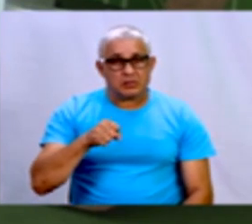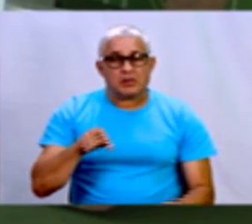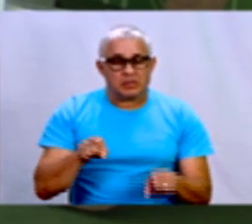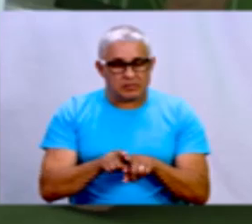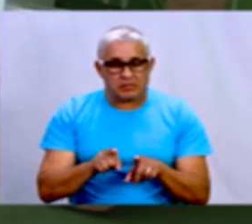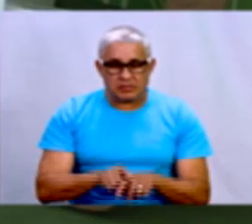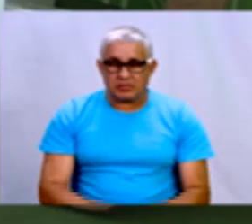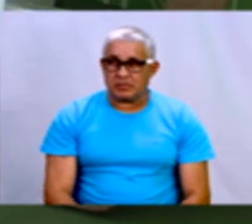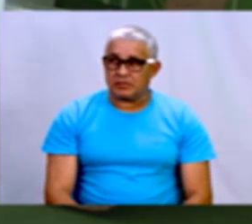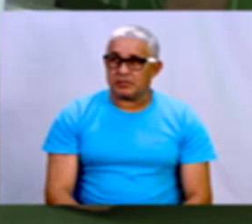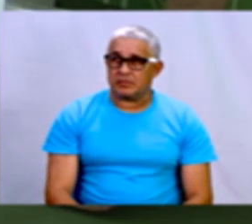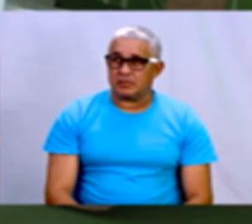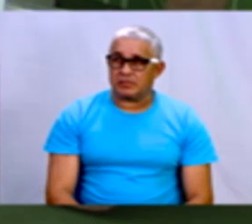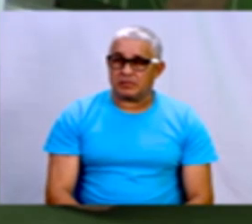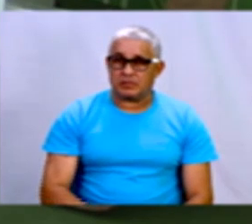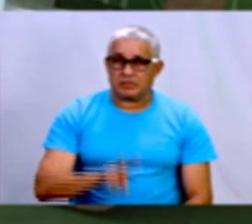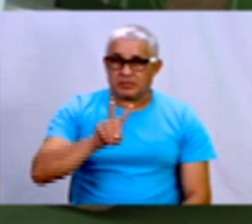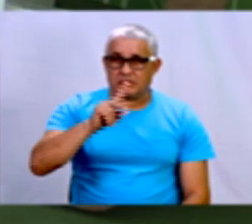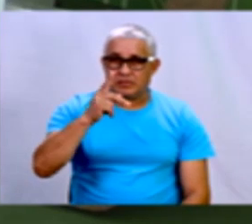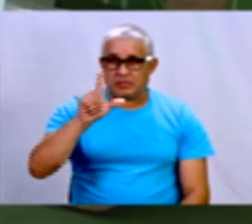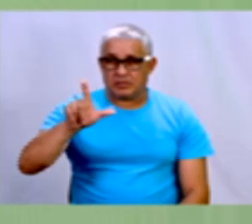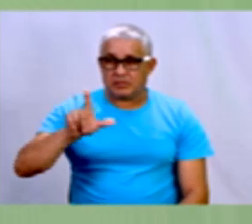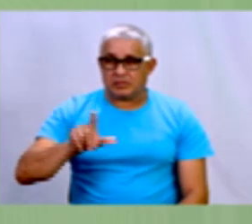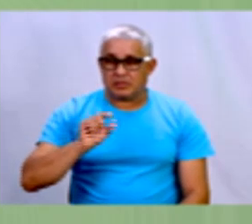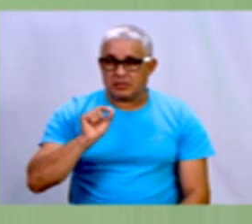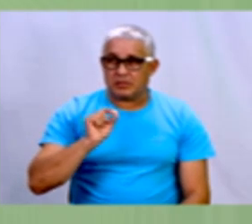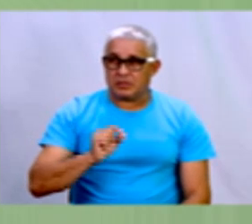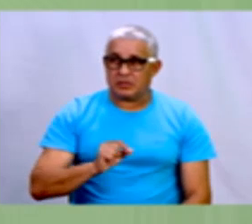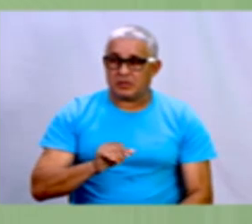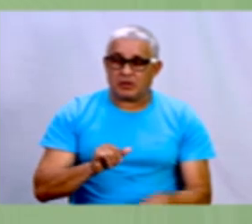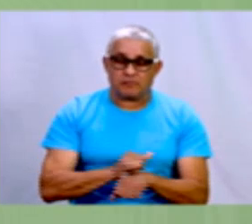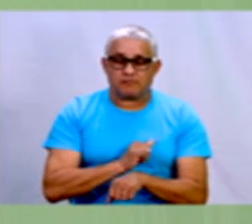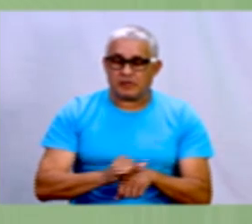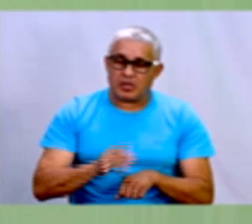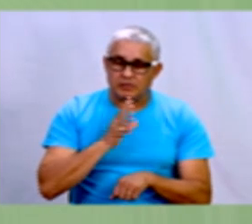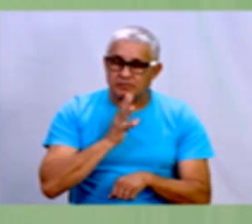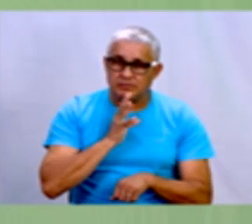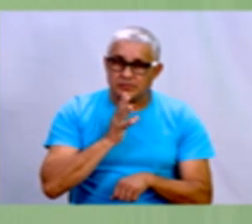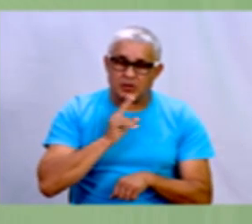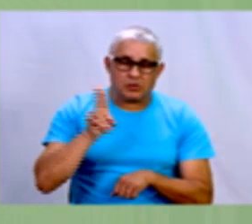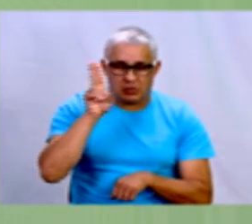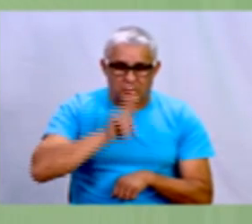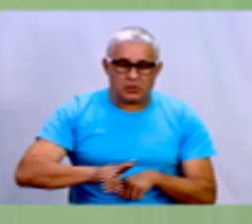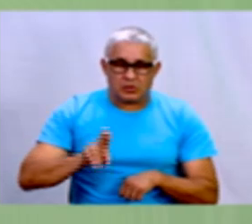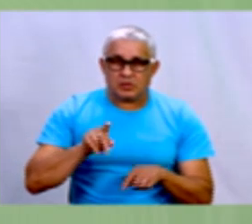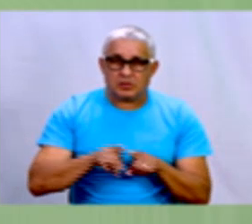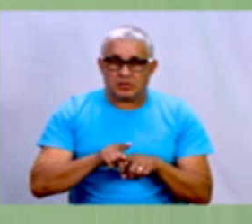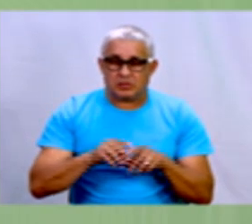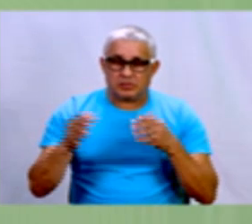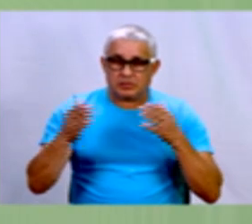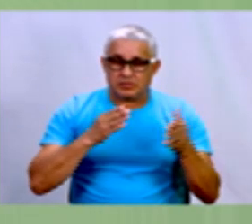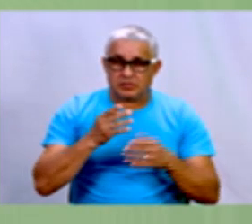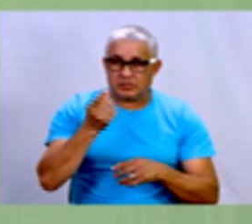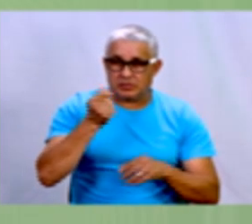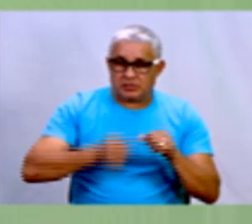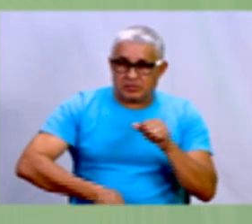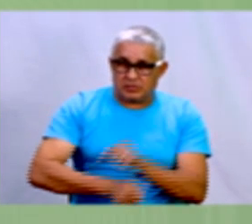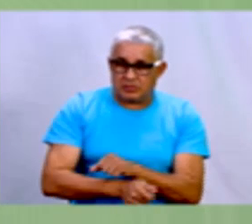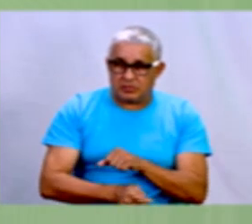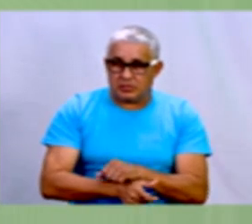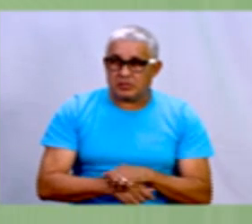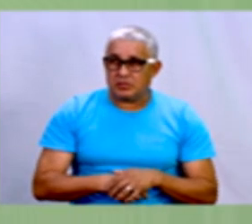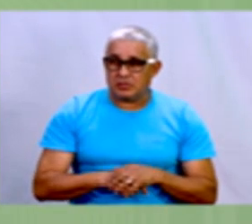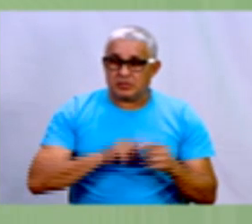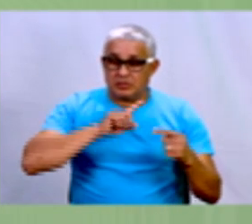lá. Então, o valor presente líquido, pessoal, é uma das técnicas mais conhecidas e utilizadas na análise de investimentos, tá?